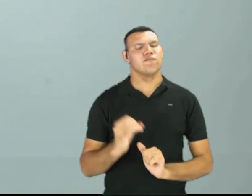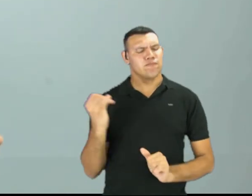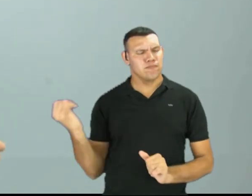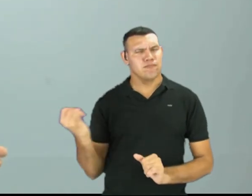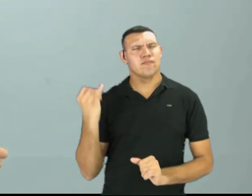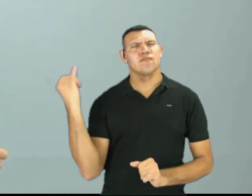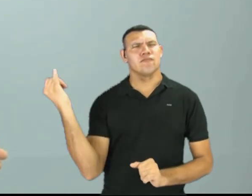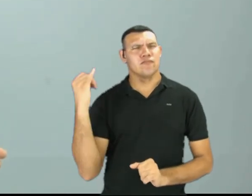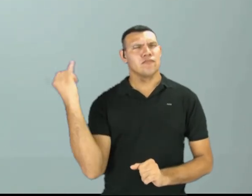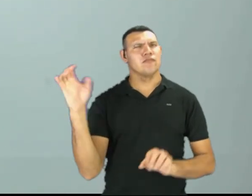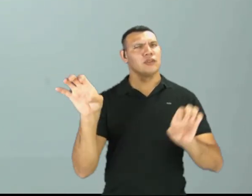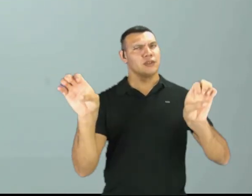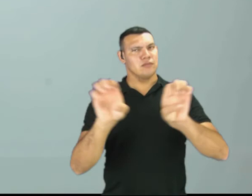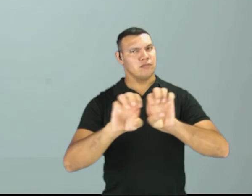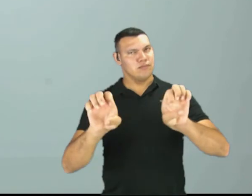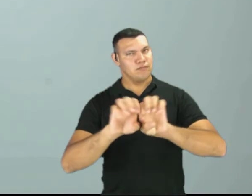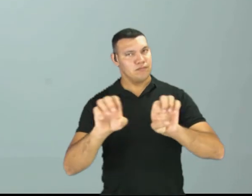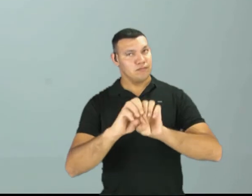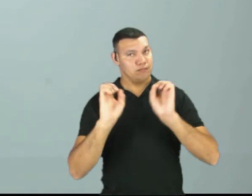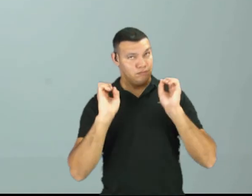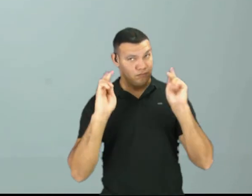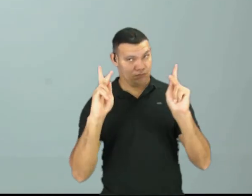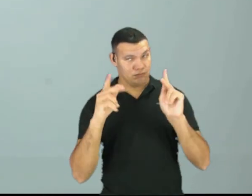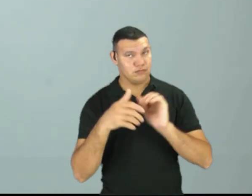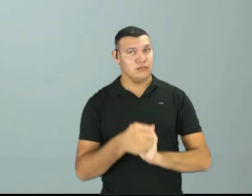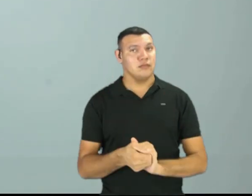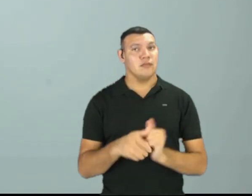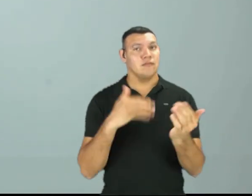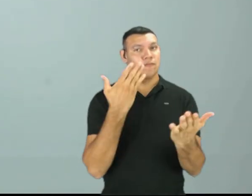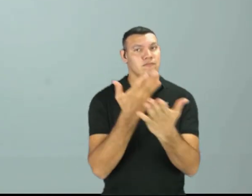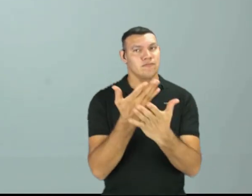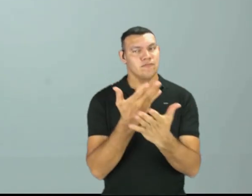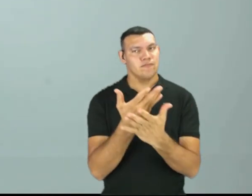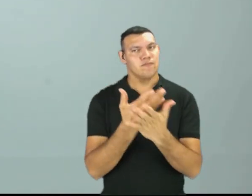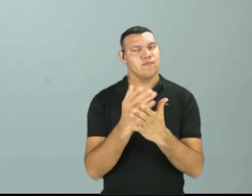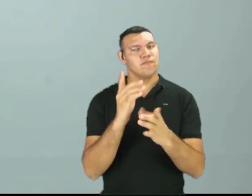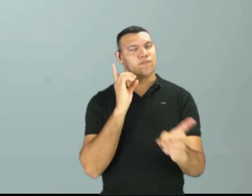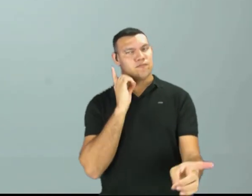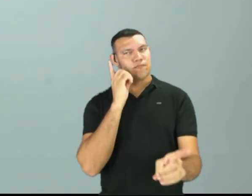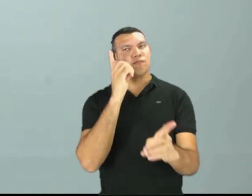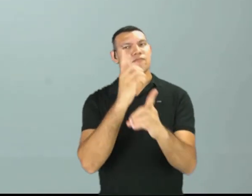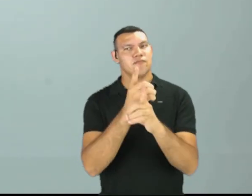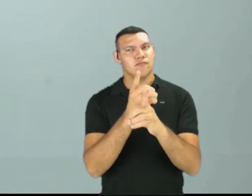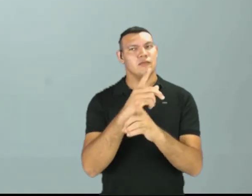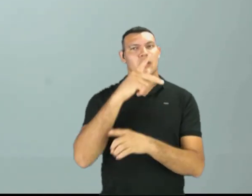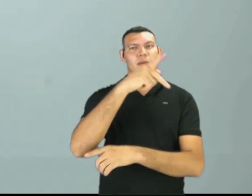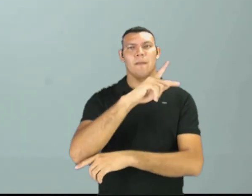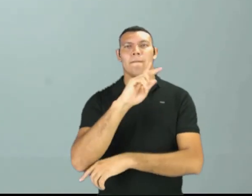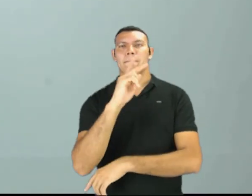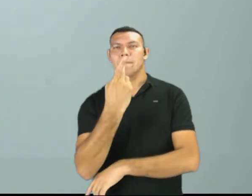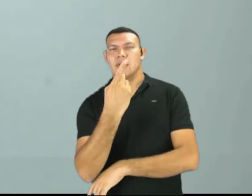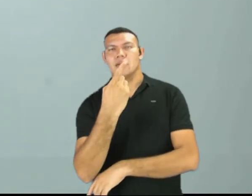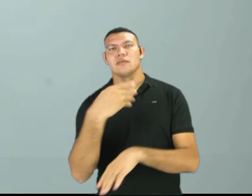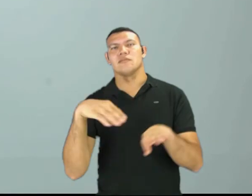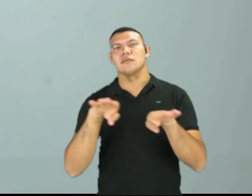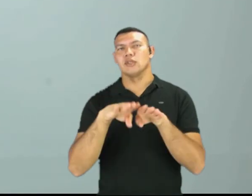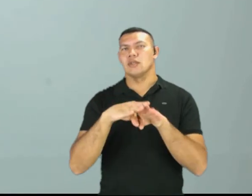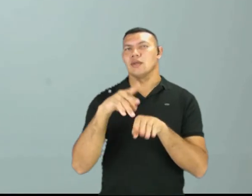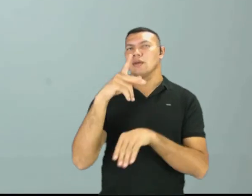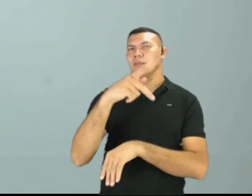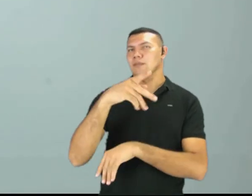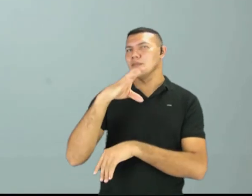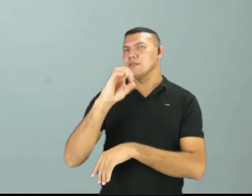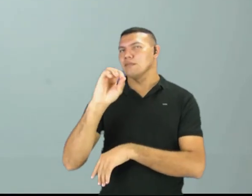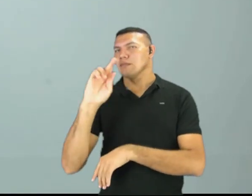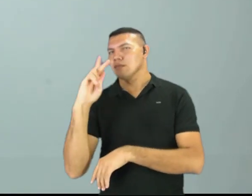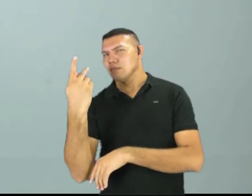importante nessas equações matemáticas, ok? Então, nessa aula, a gente vai estar determinando o pH e o pOH através da